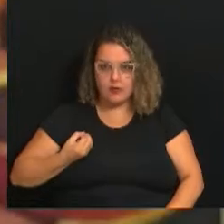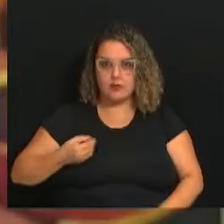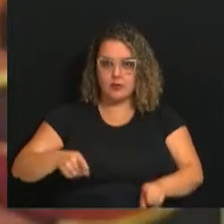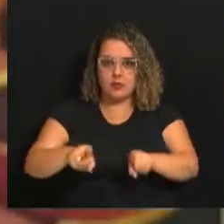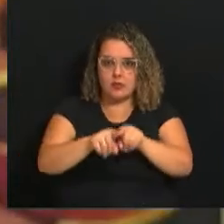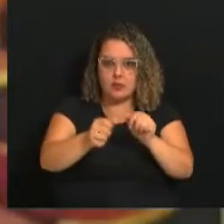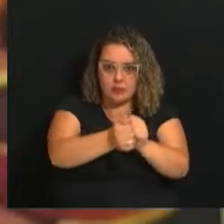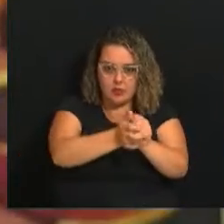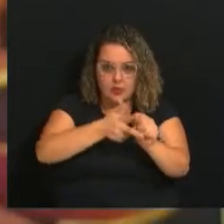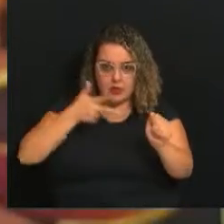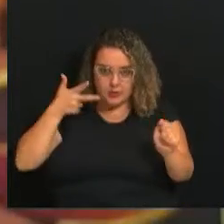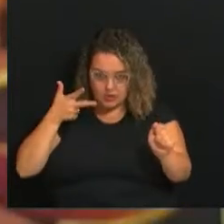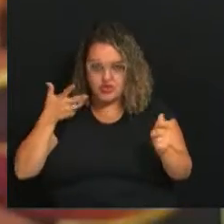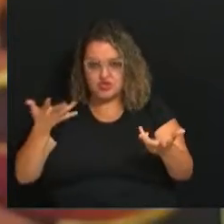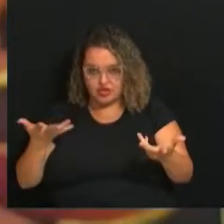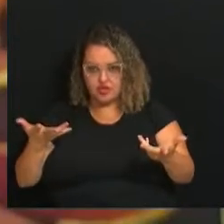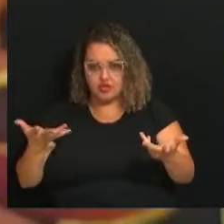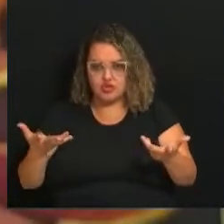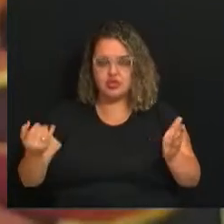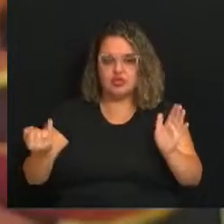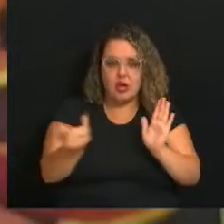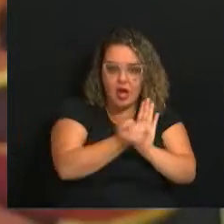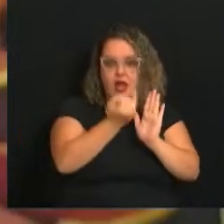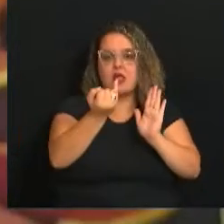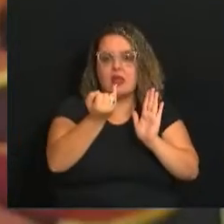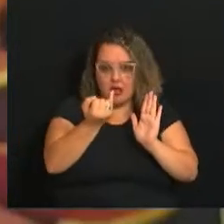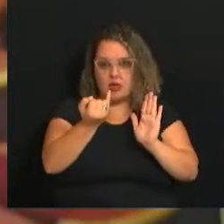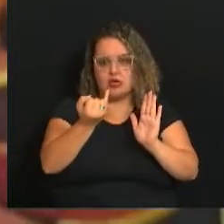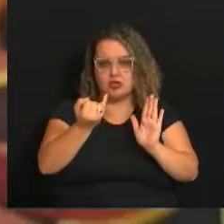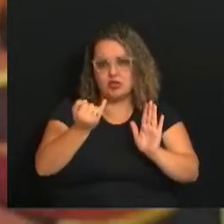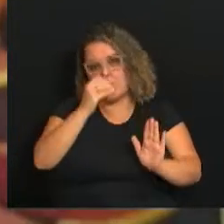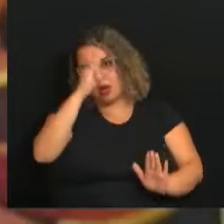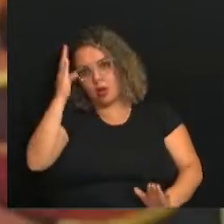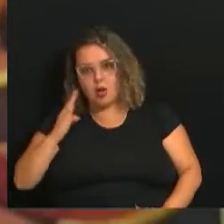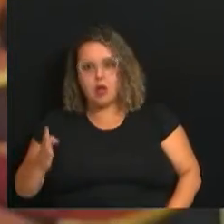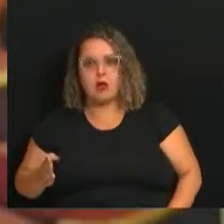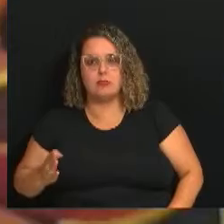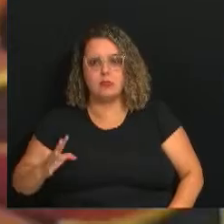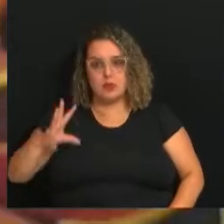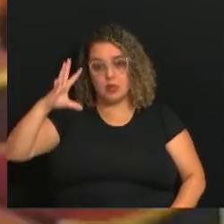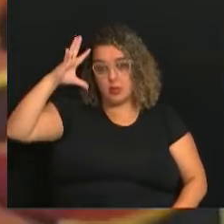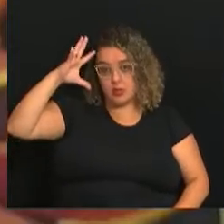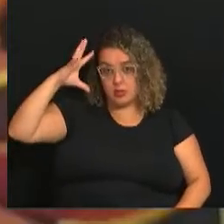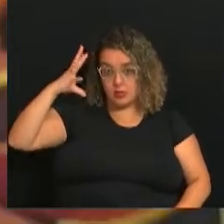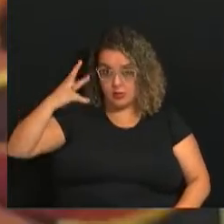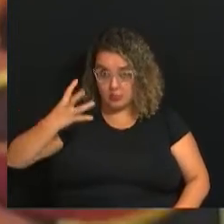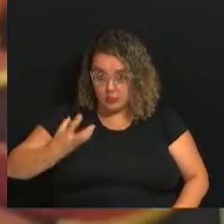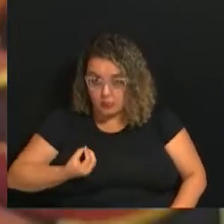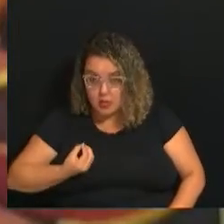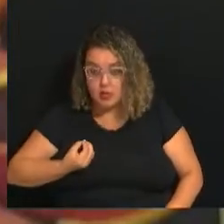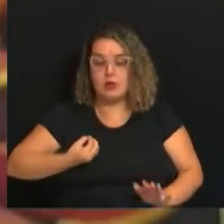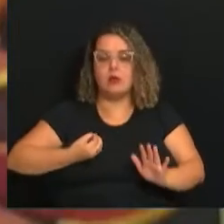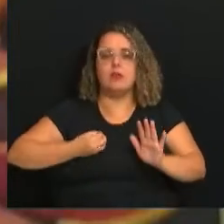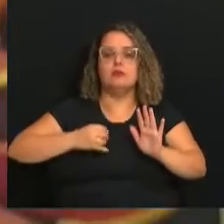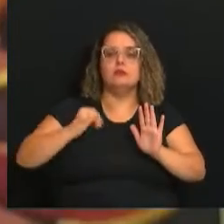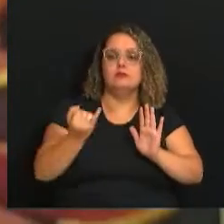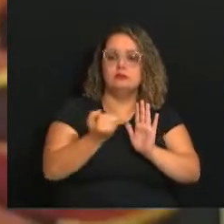viveu nesses últimos 2 anos e meio aí, né? De pandemia e tal. esse é o primeiro momento que a